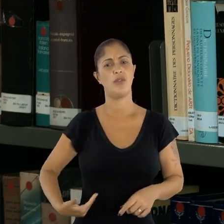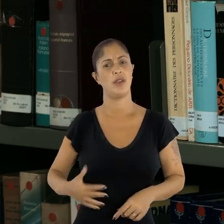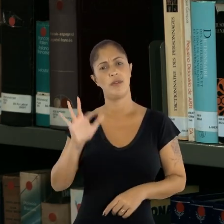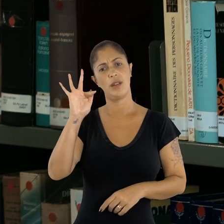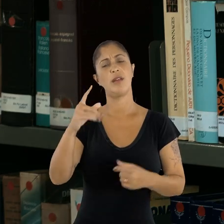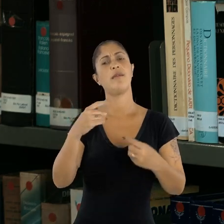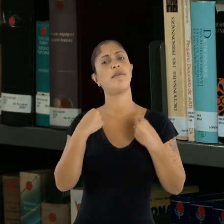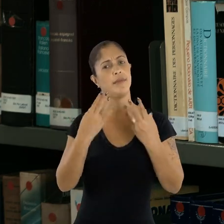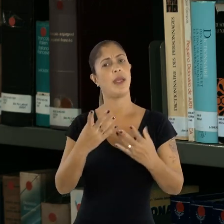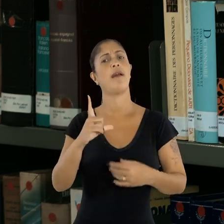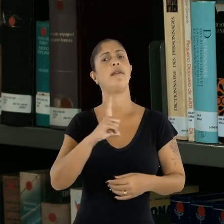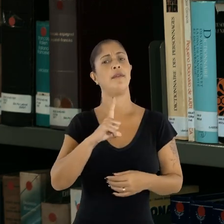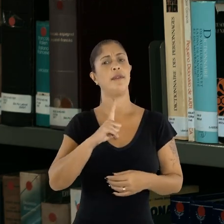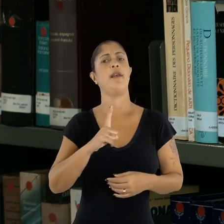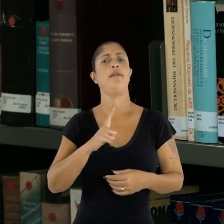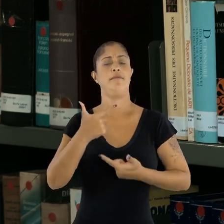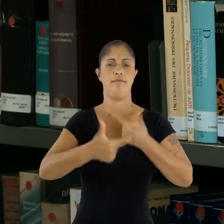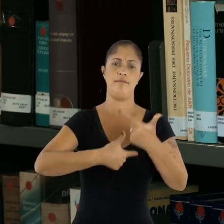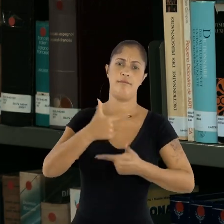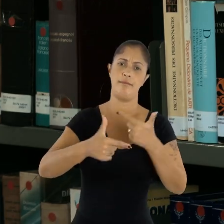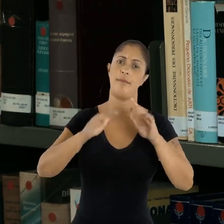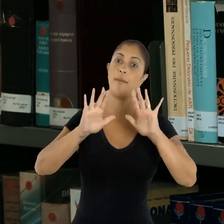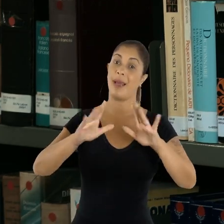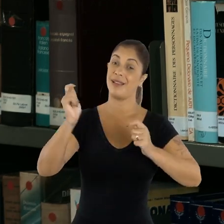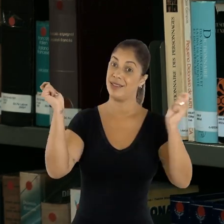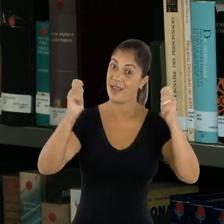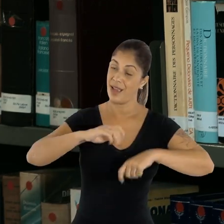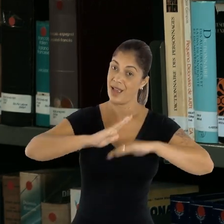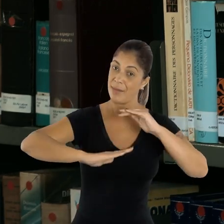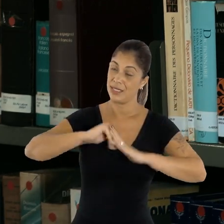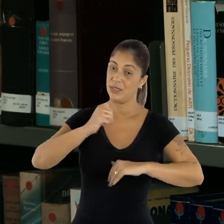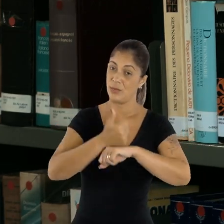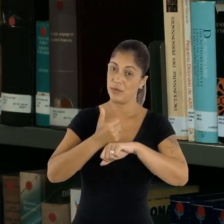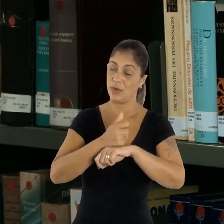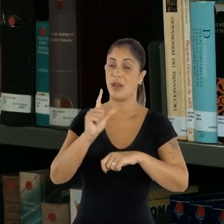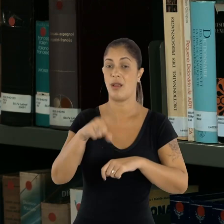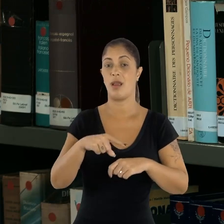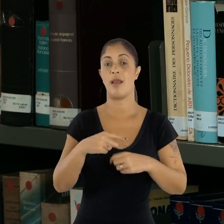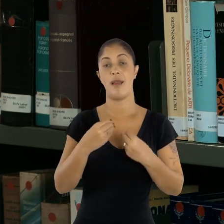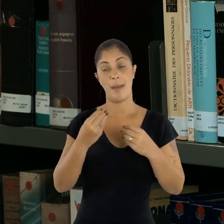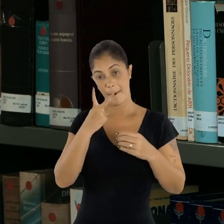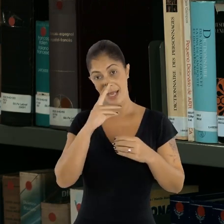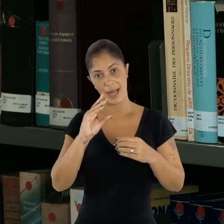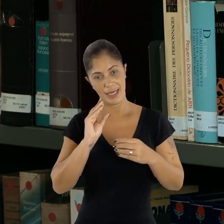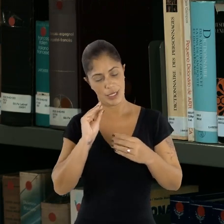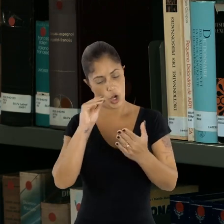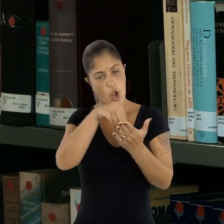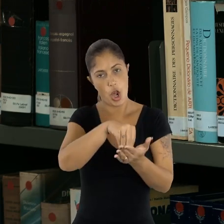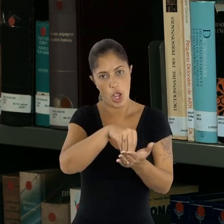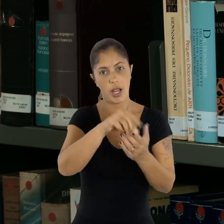governo federal, tenha um empreendimento, mas através da capacitação profissional você introduz o Paulo